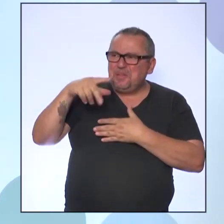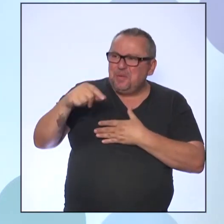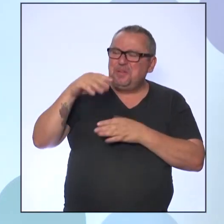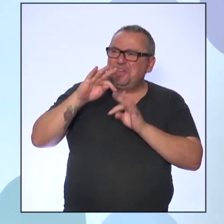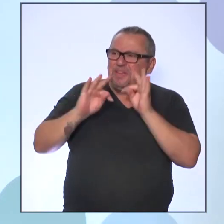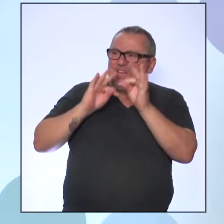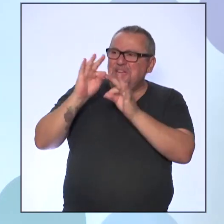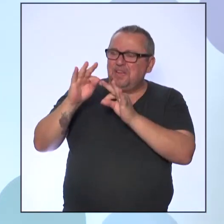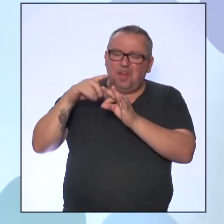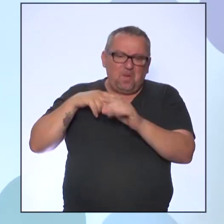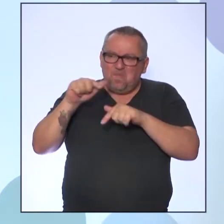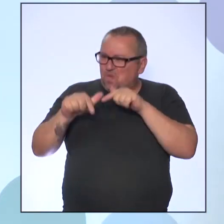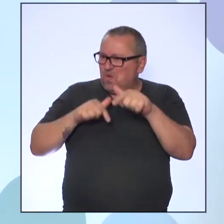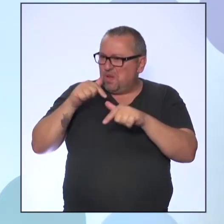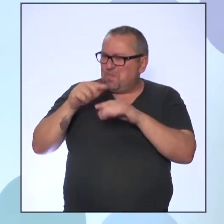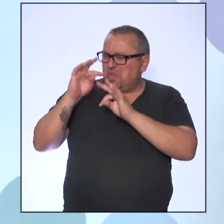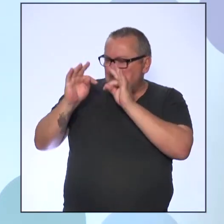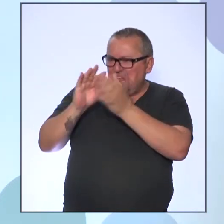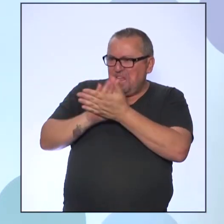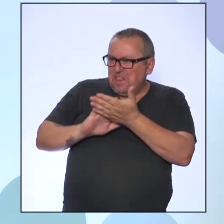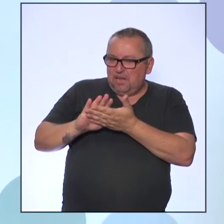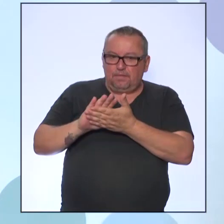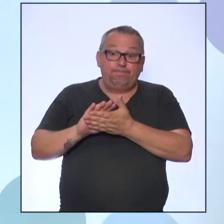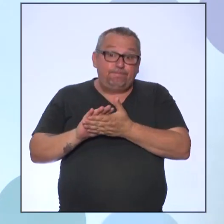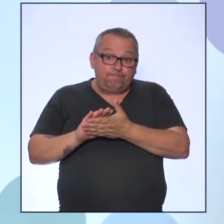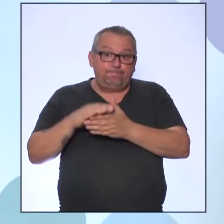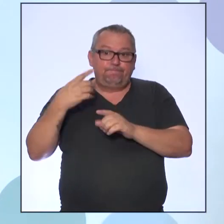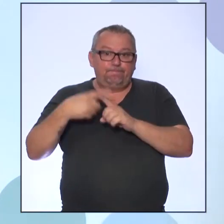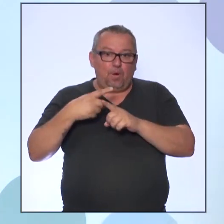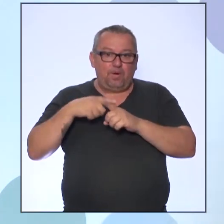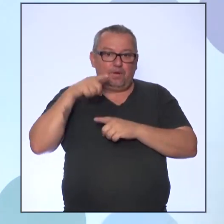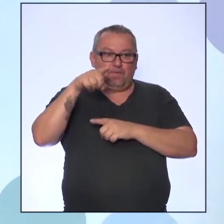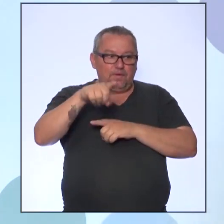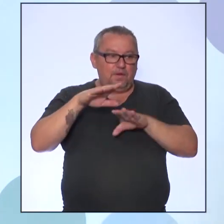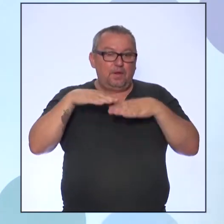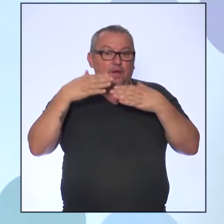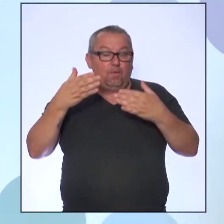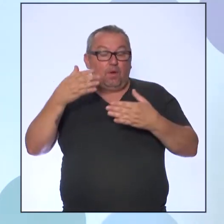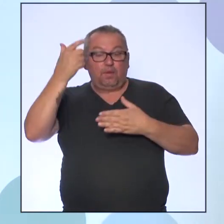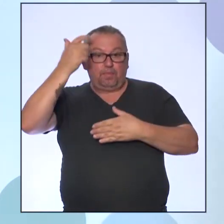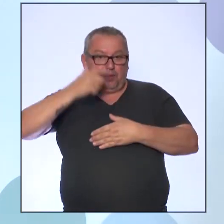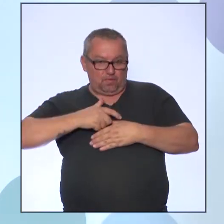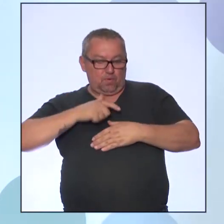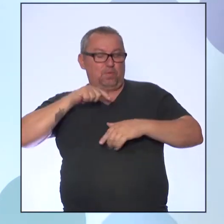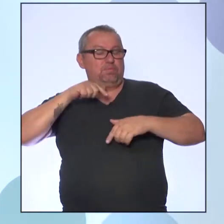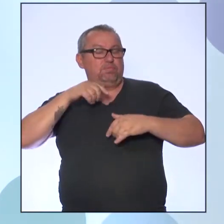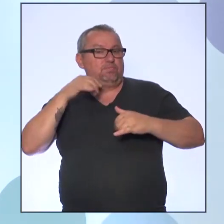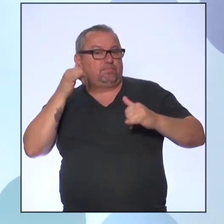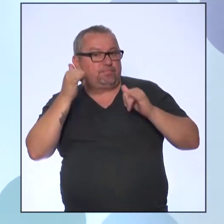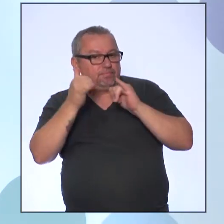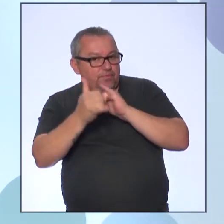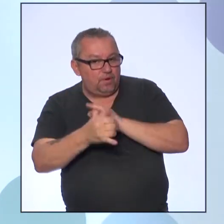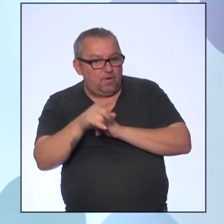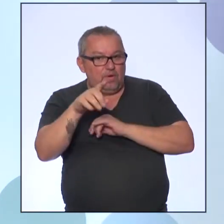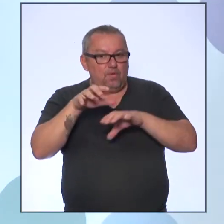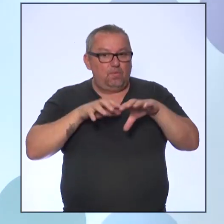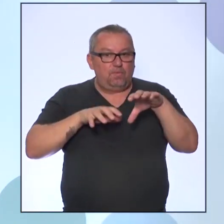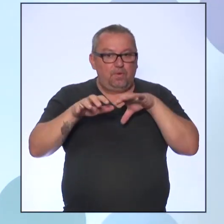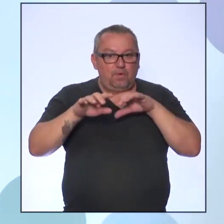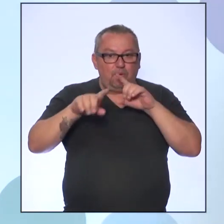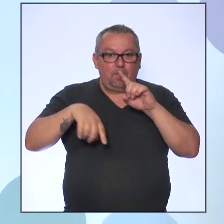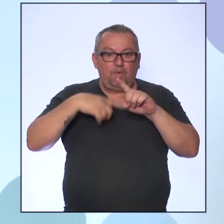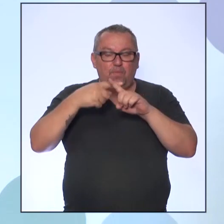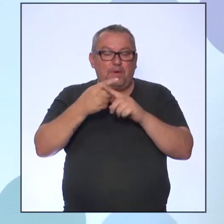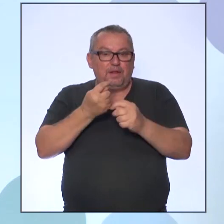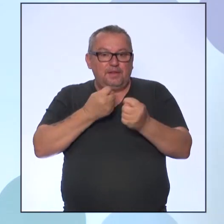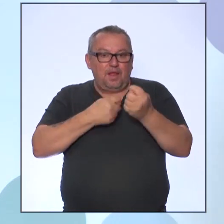vou ser técnico, né? Por quê? Porque você se entendendo enquanto jogador, enquanto técnica, você vai realizar o movimento com maior